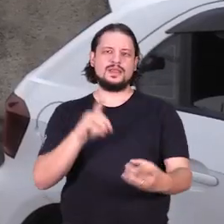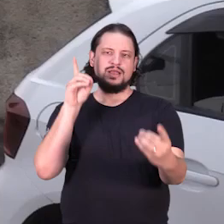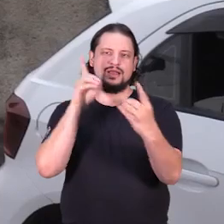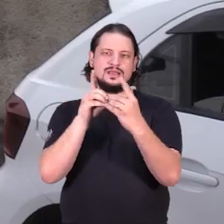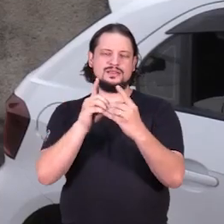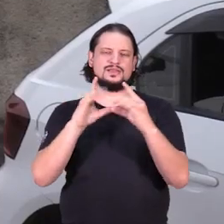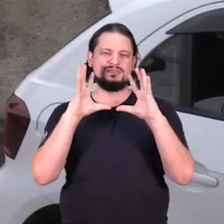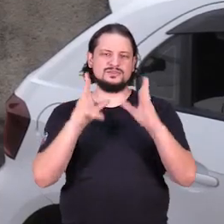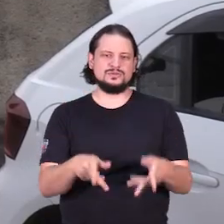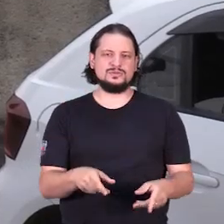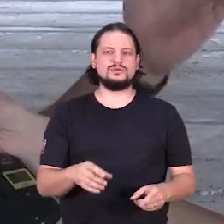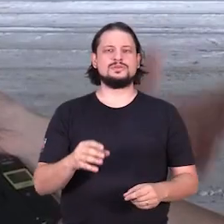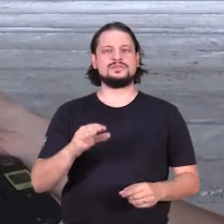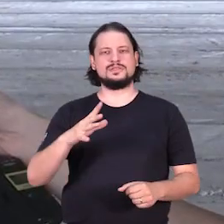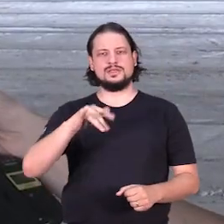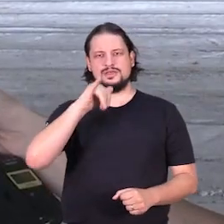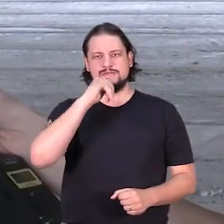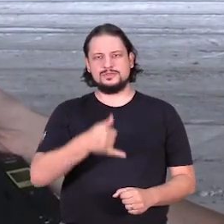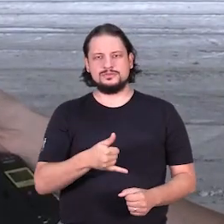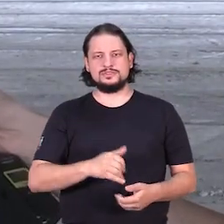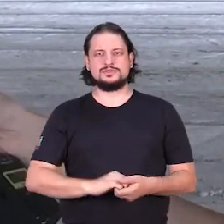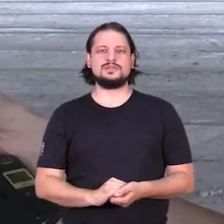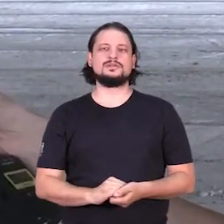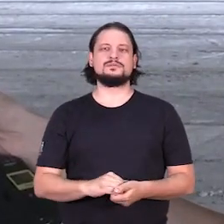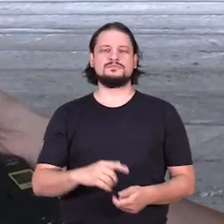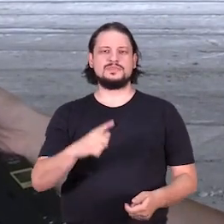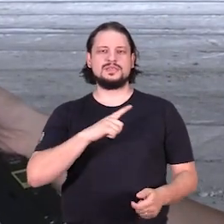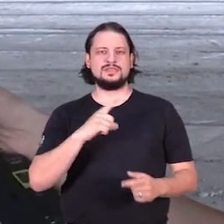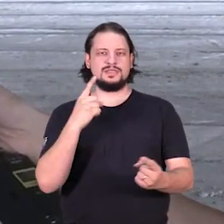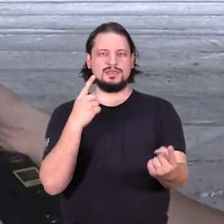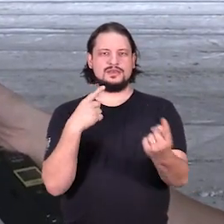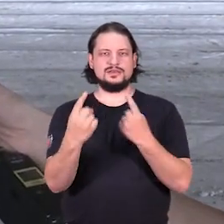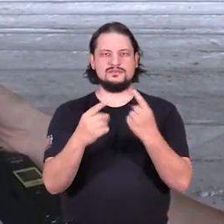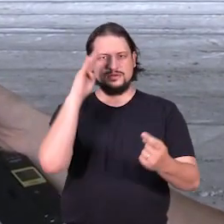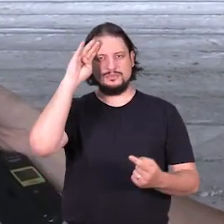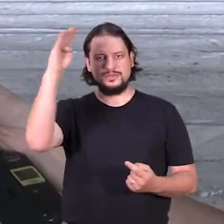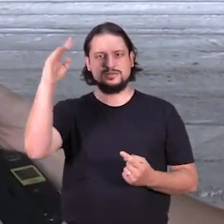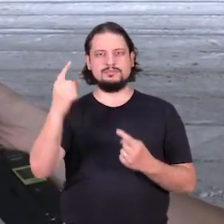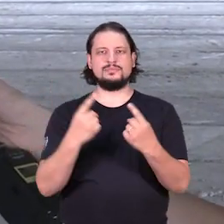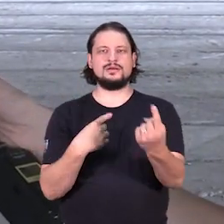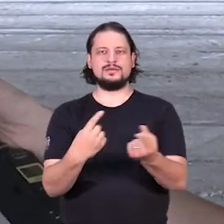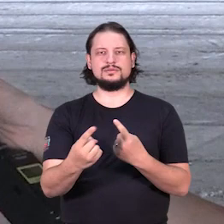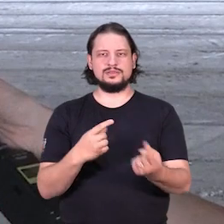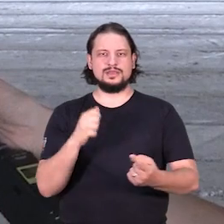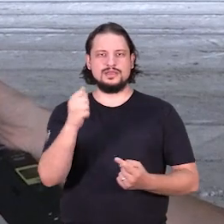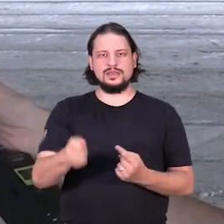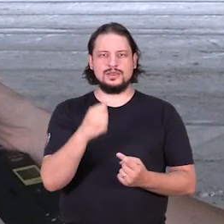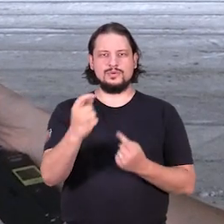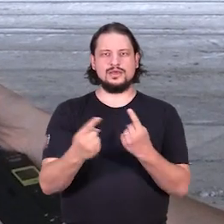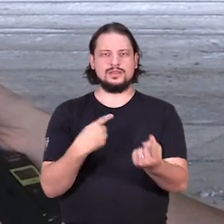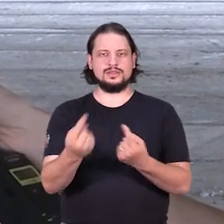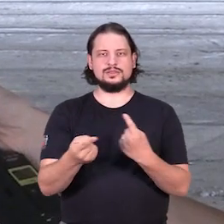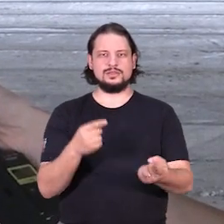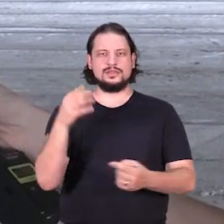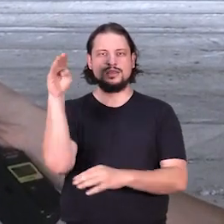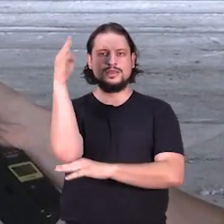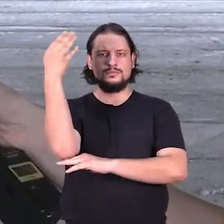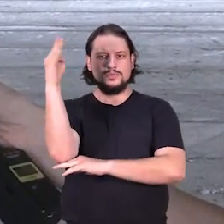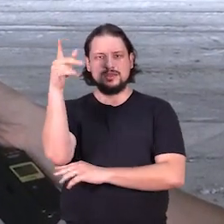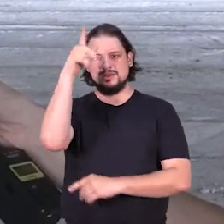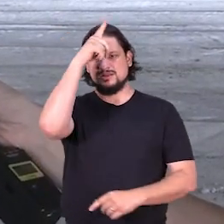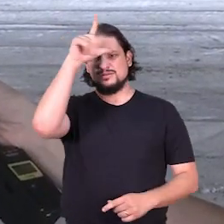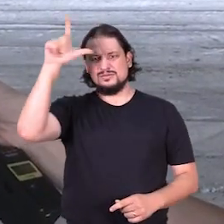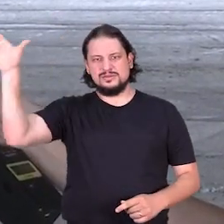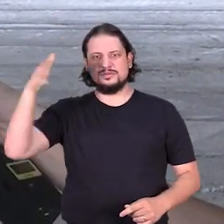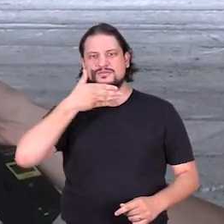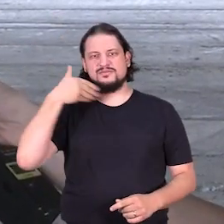meio desse ponto aqui. Nós temos uma avenida principal, nós temos a Anhanguera, Bandeirantes, todas próximas aqui. Uma logística facilitada para